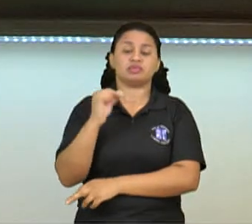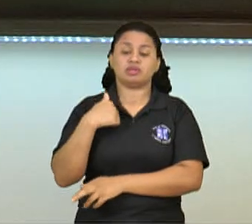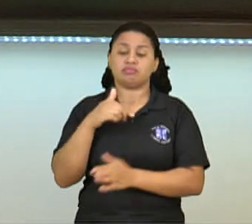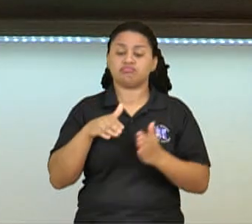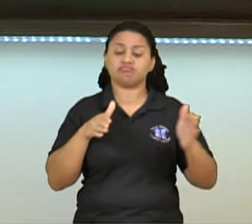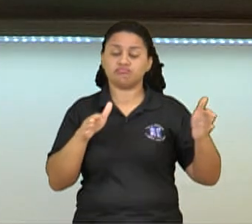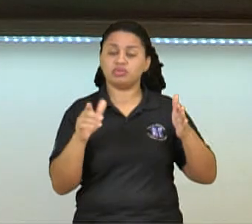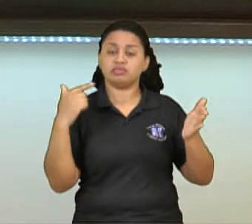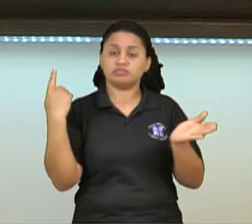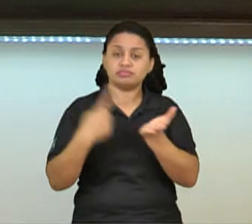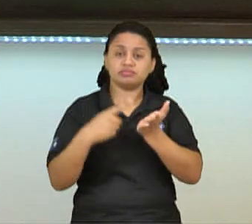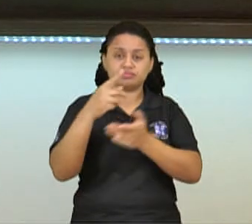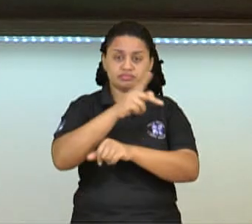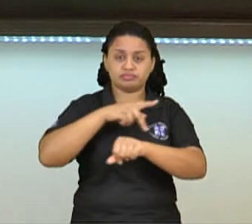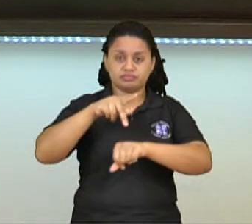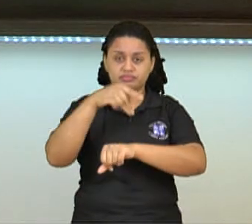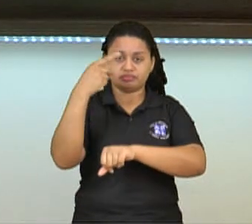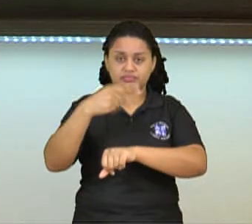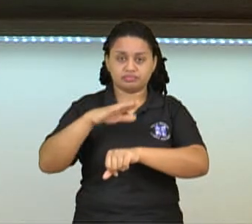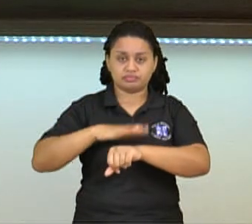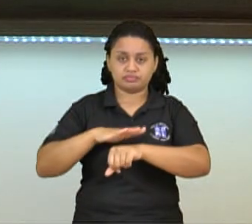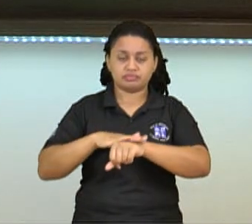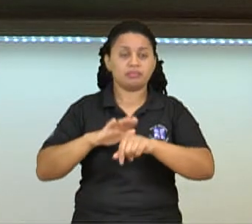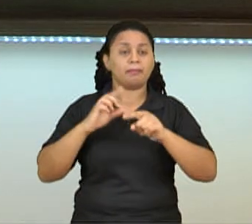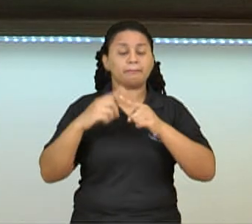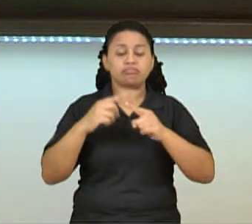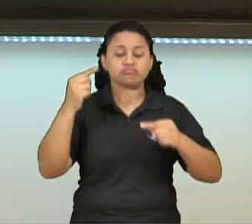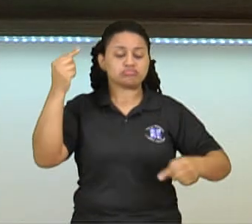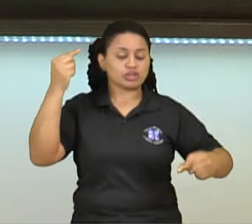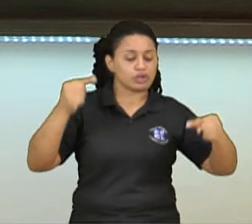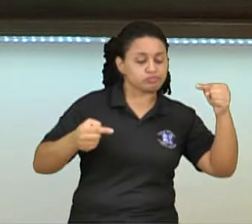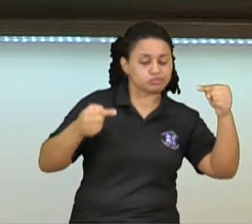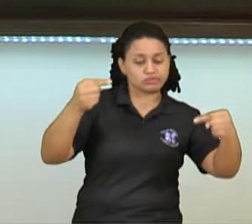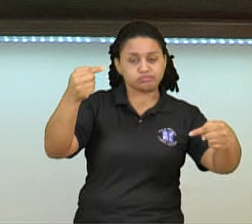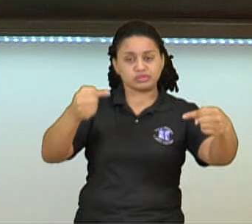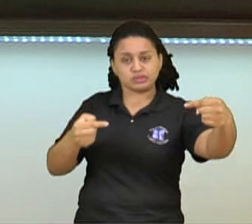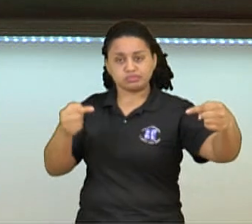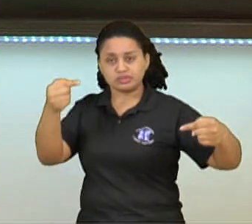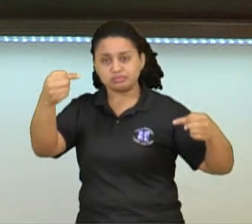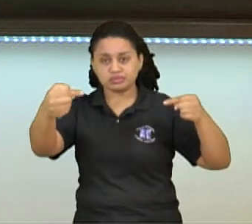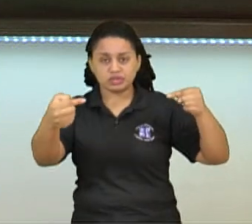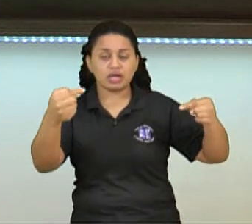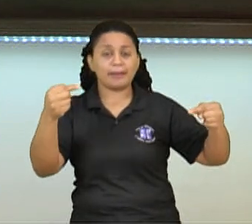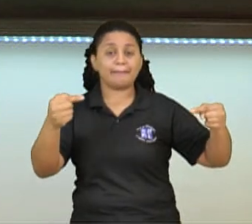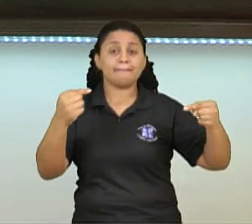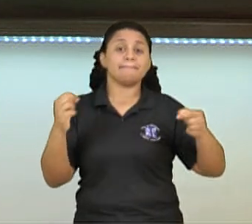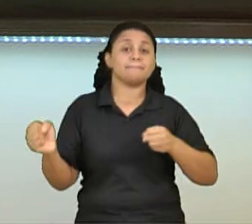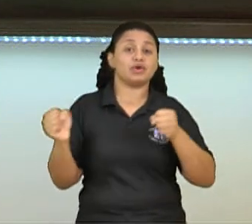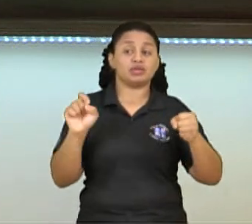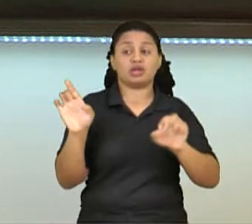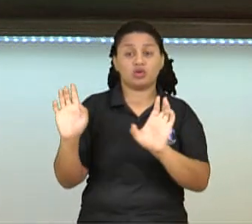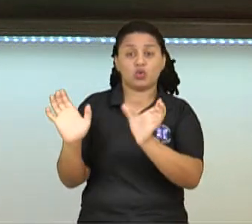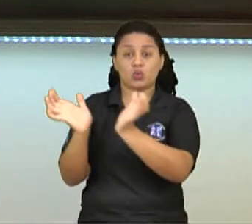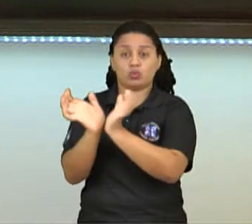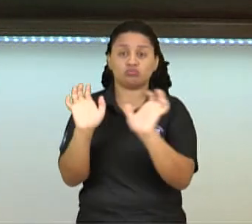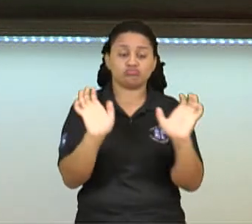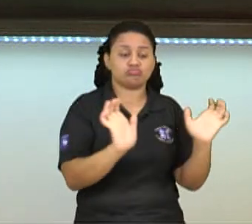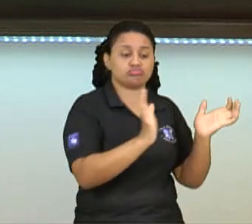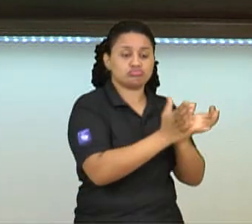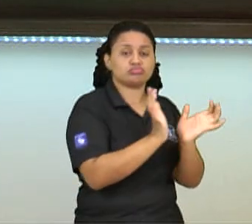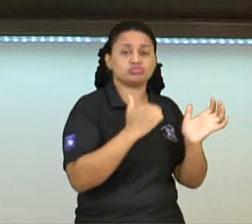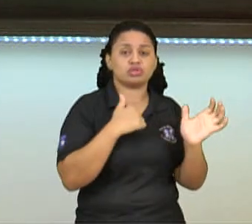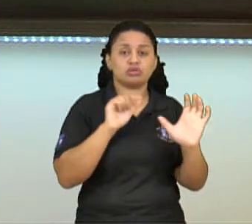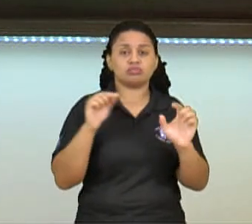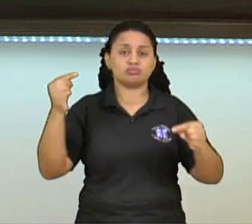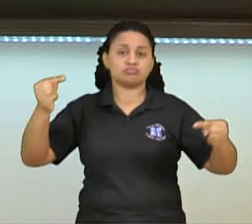da Convenção Nacional, porque nessa disputa de poderes entre jacobinos e girondinos, nós vamos ver que os